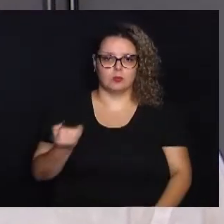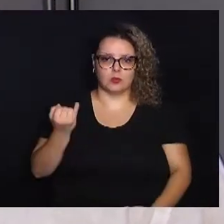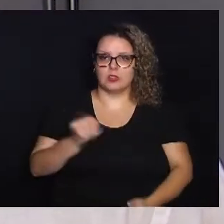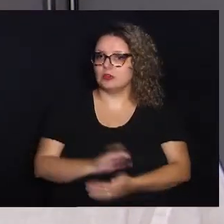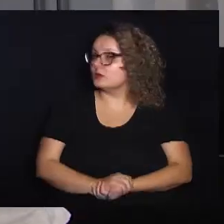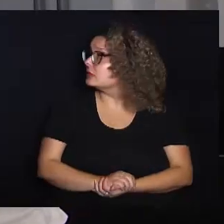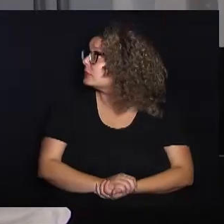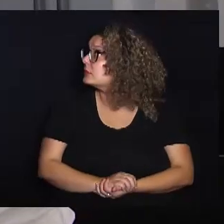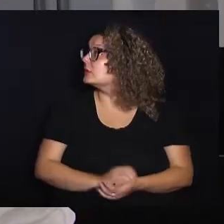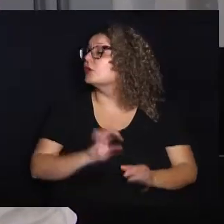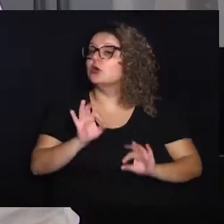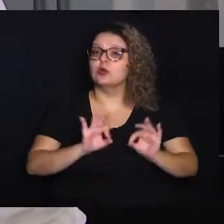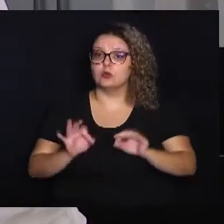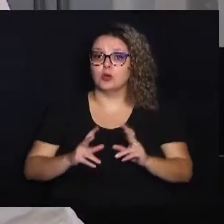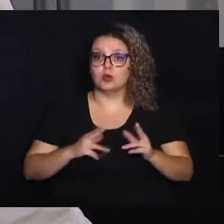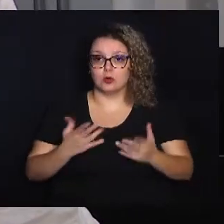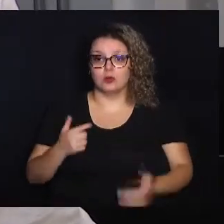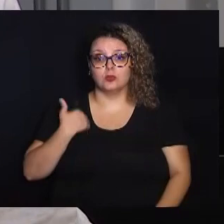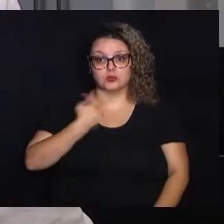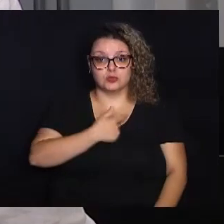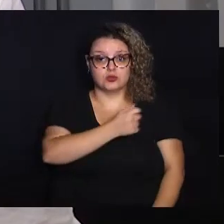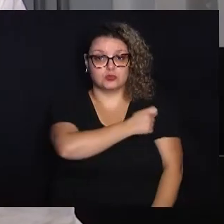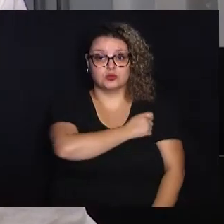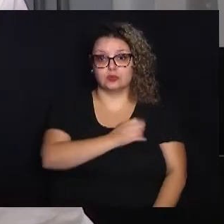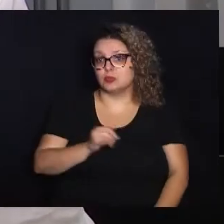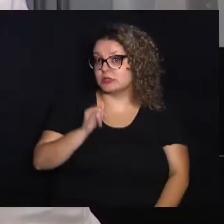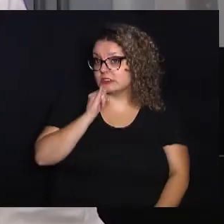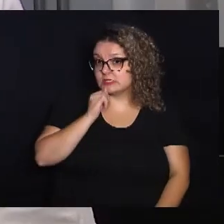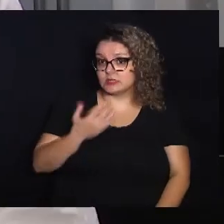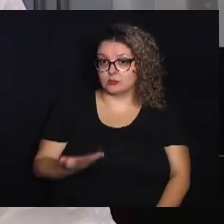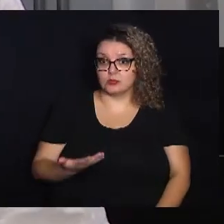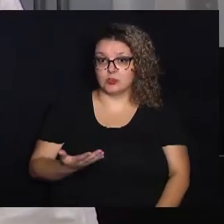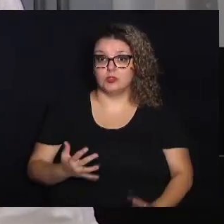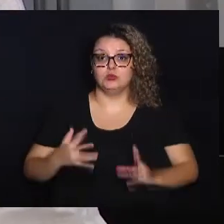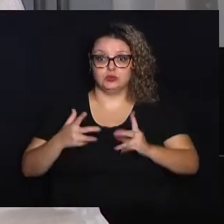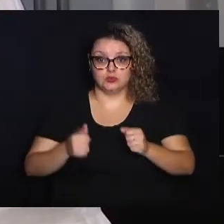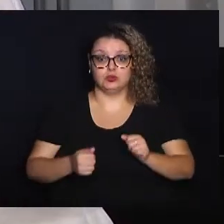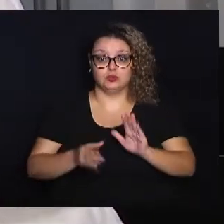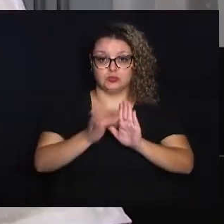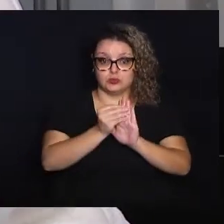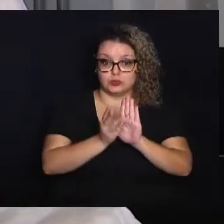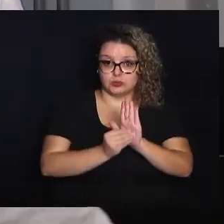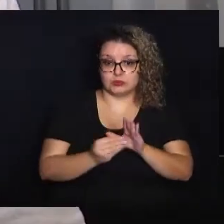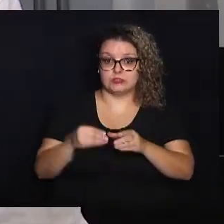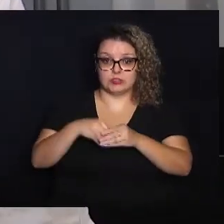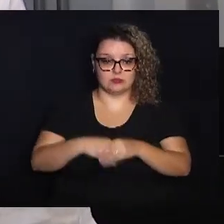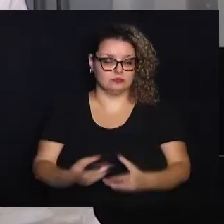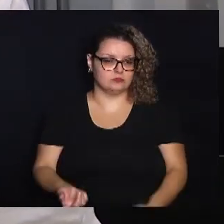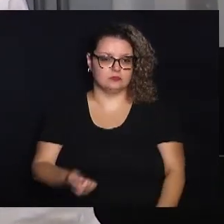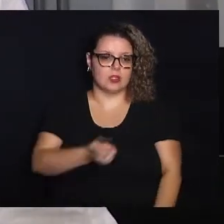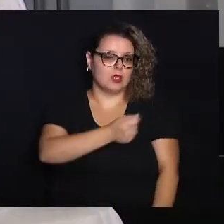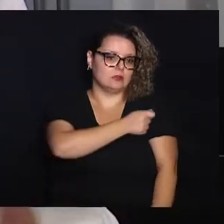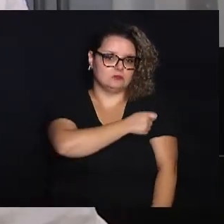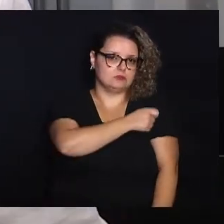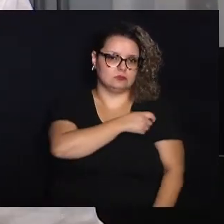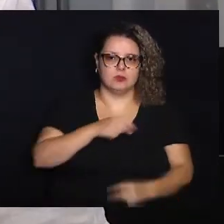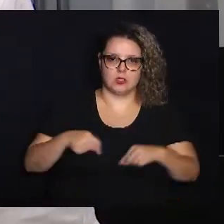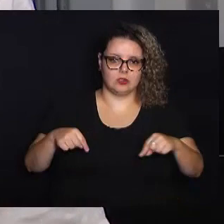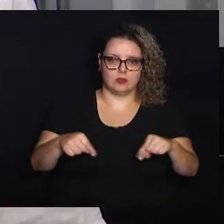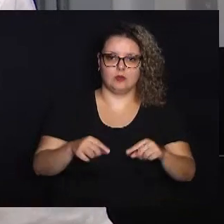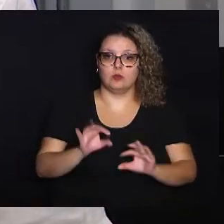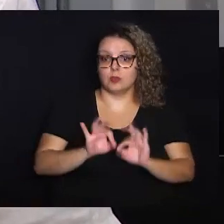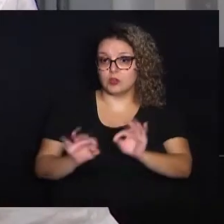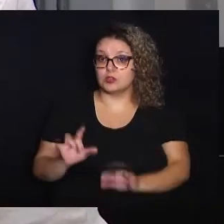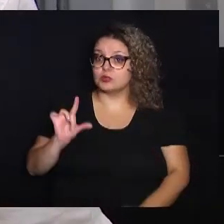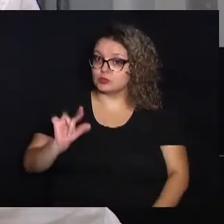Estudantes projetos como esse faz com que nossos alunos por exemplo peguem todo o conteúdo visto em sala de aula através de exemplos